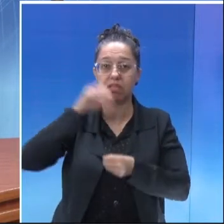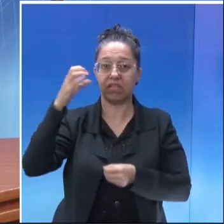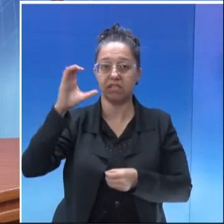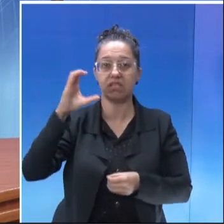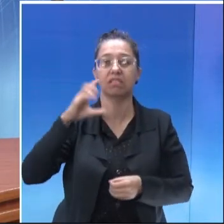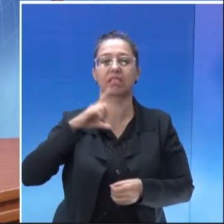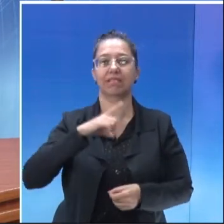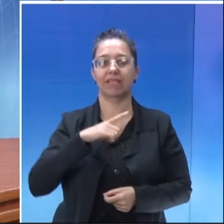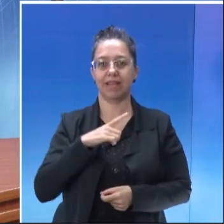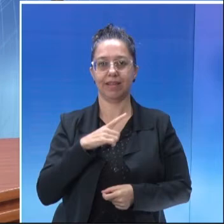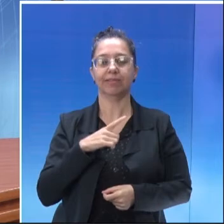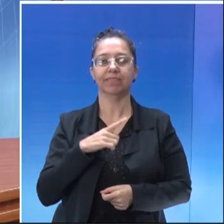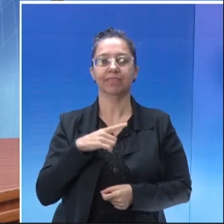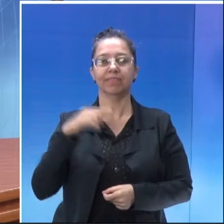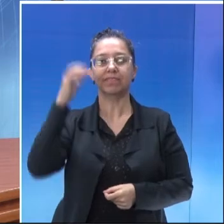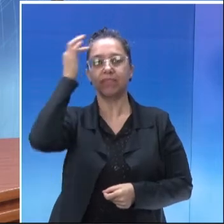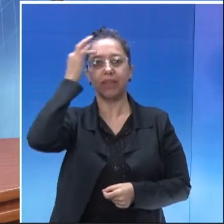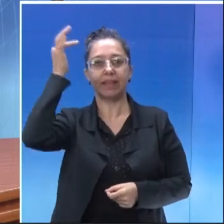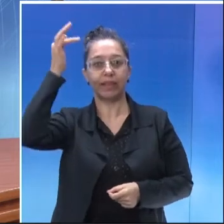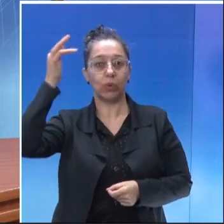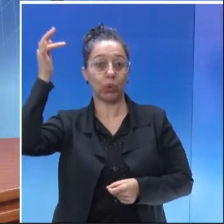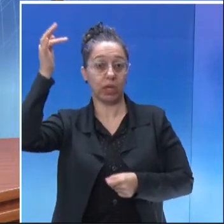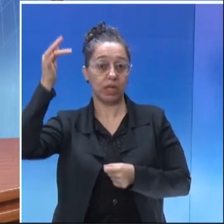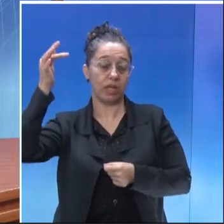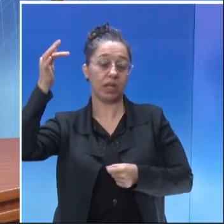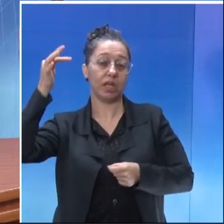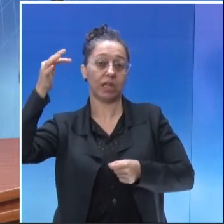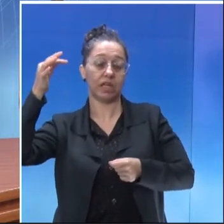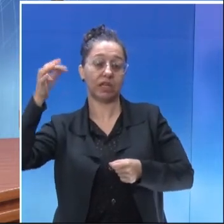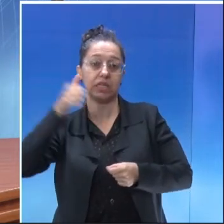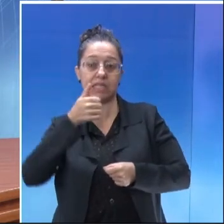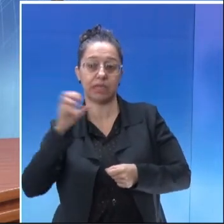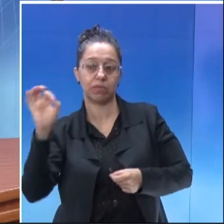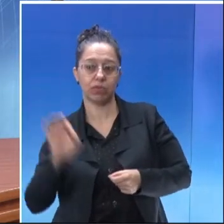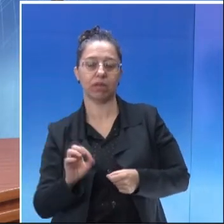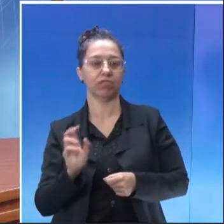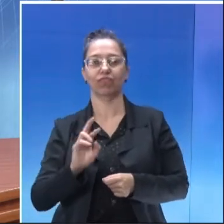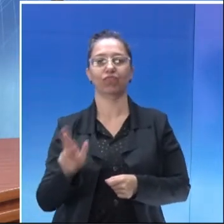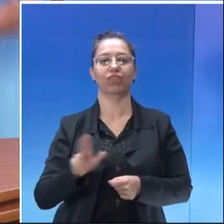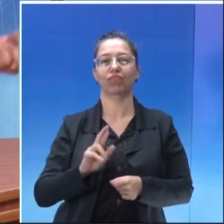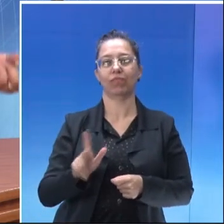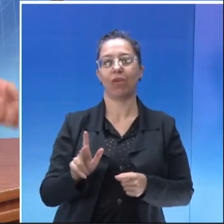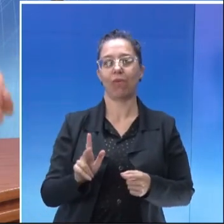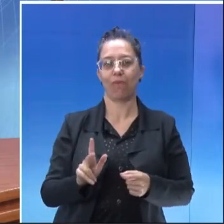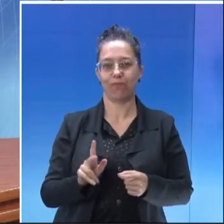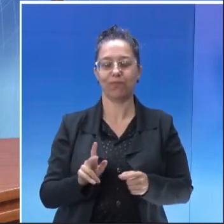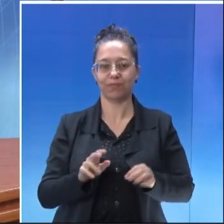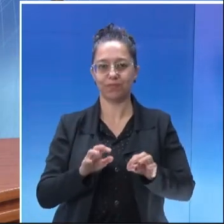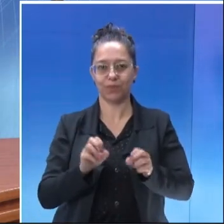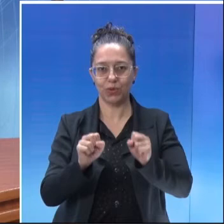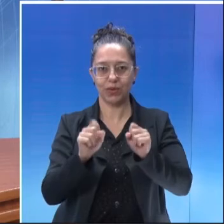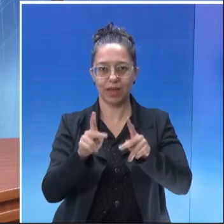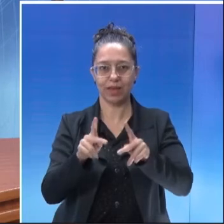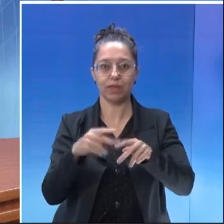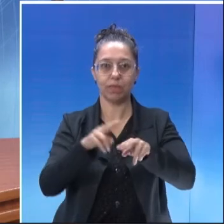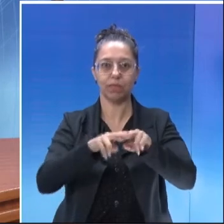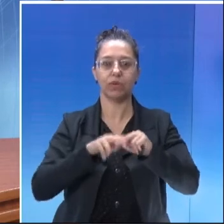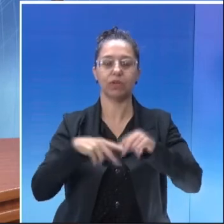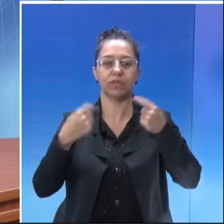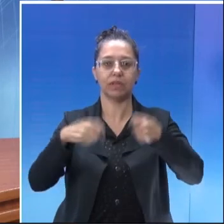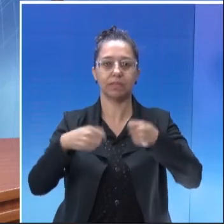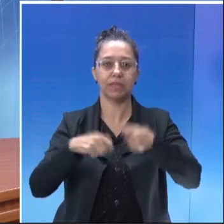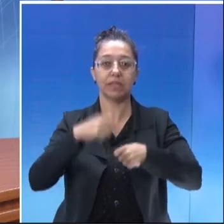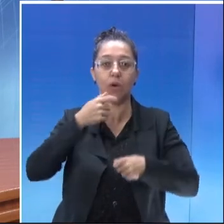existe demais, todo mundo sabe que quando uma teoria ela dá certa para alguma coisa, geralmente vai ter uma exceção, aquela teoria não